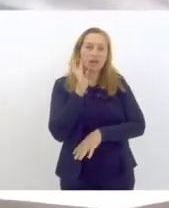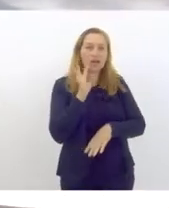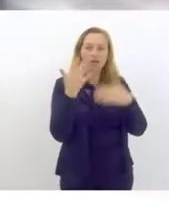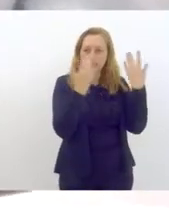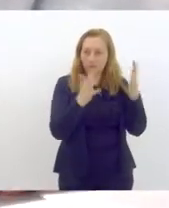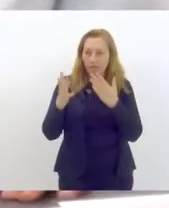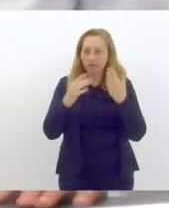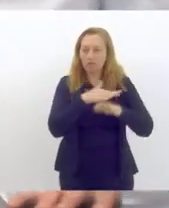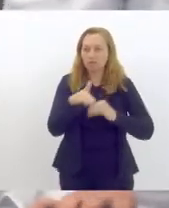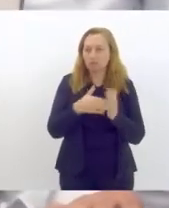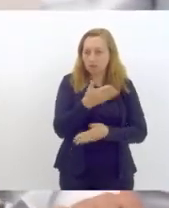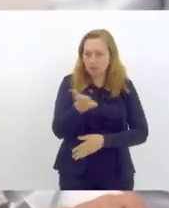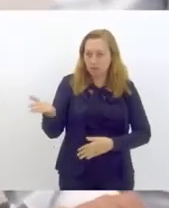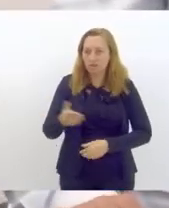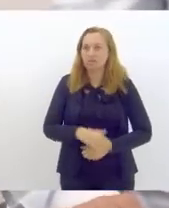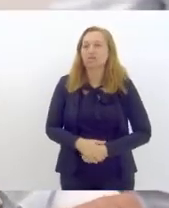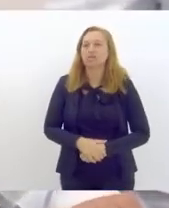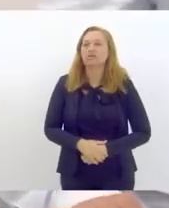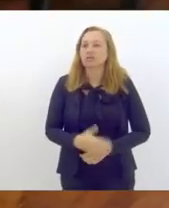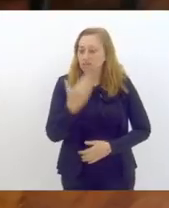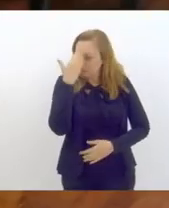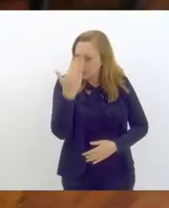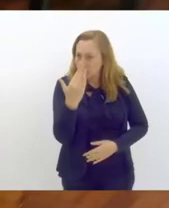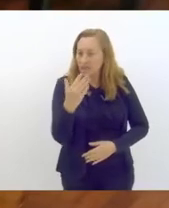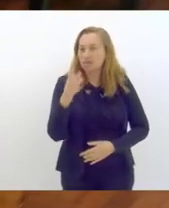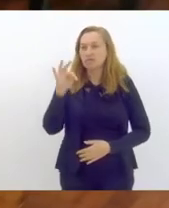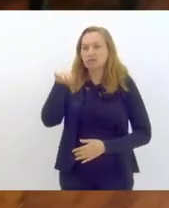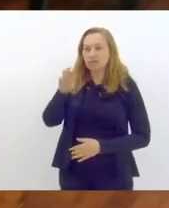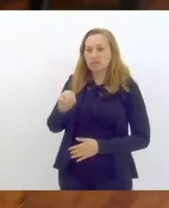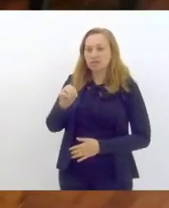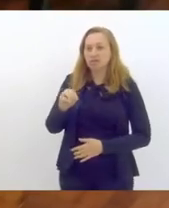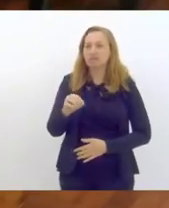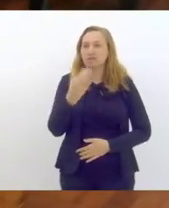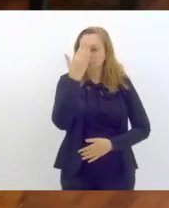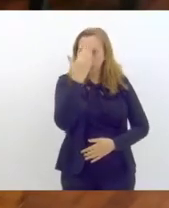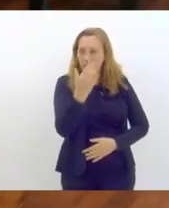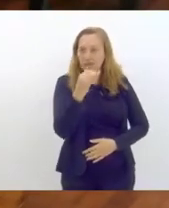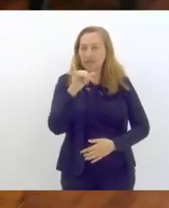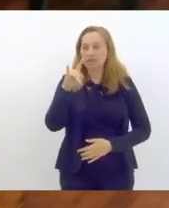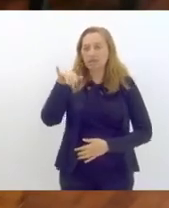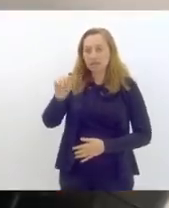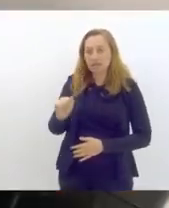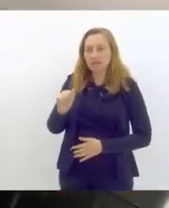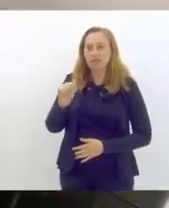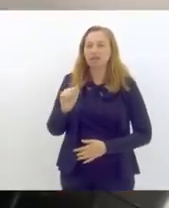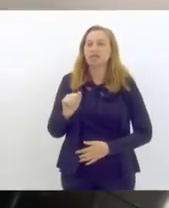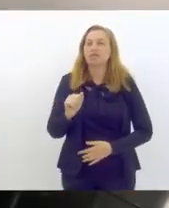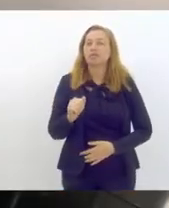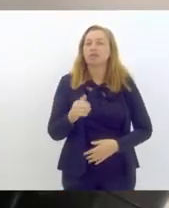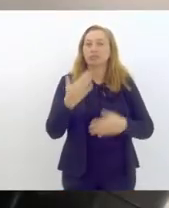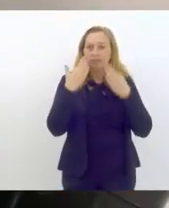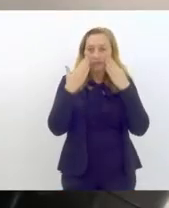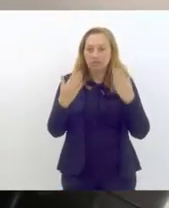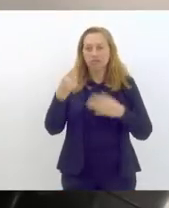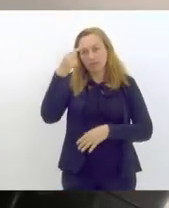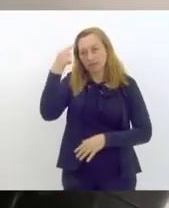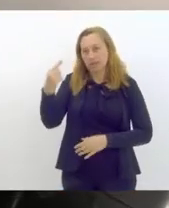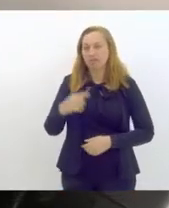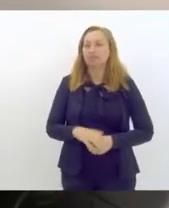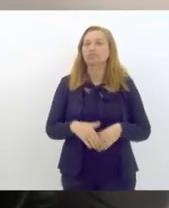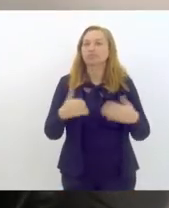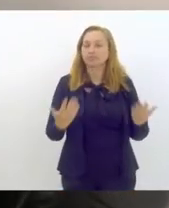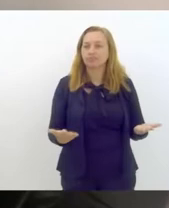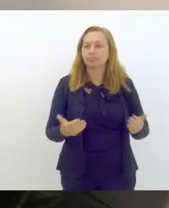Parabéns a todo mundo aqui presente. Obrigado, Francisco Victor. Obrigado, Ian. Parabéns pela apresentação e pela ideia.